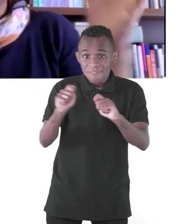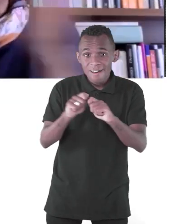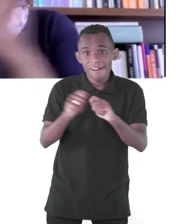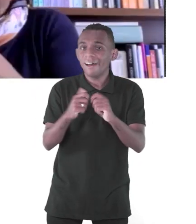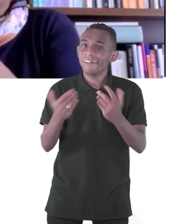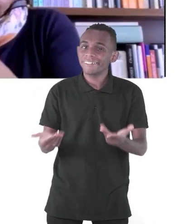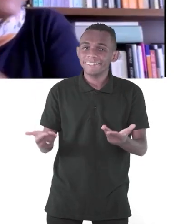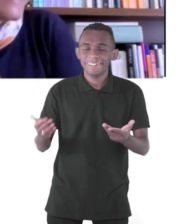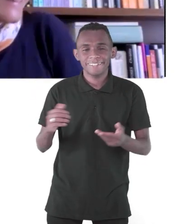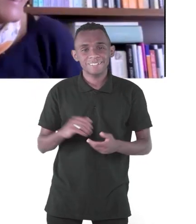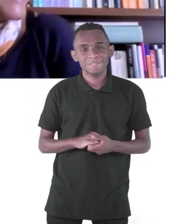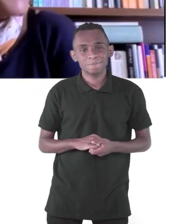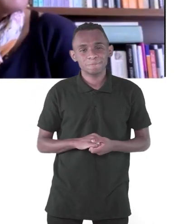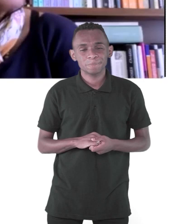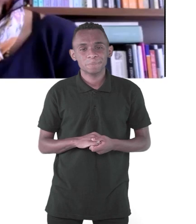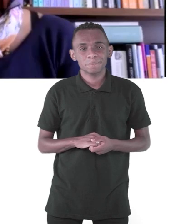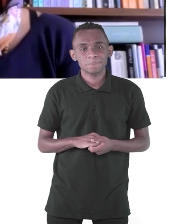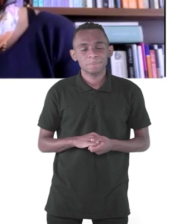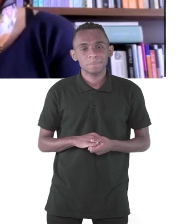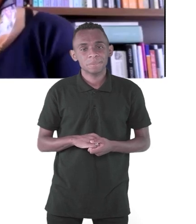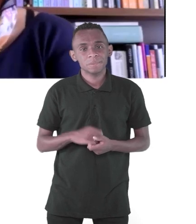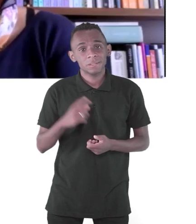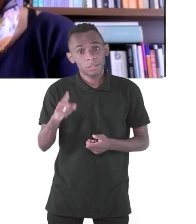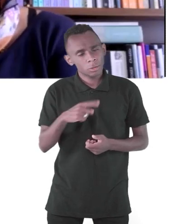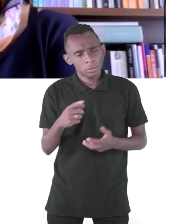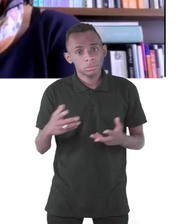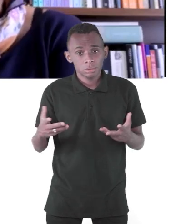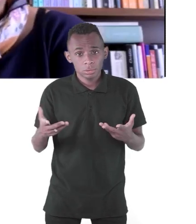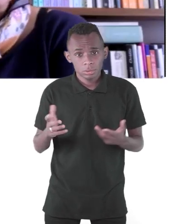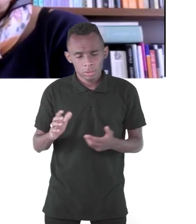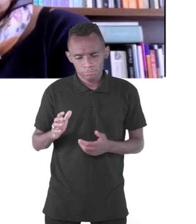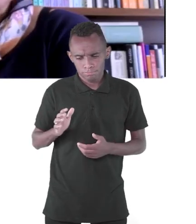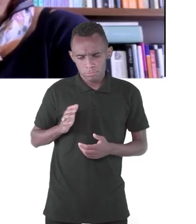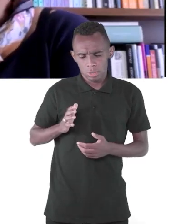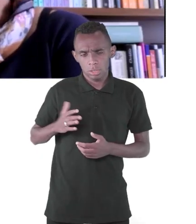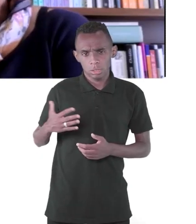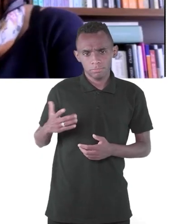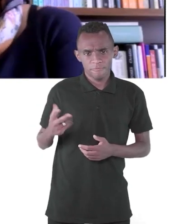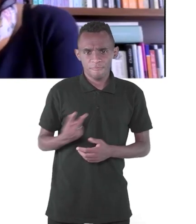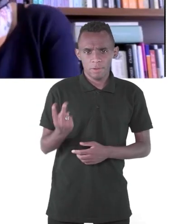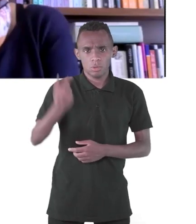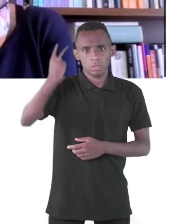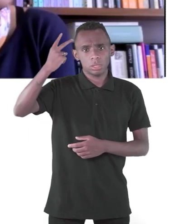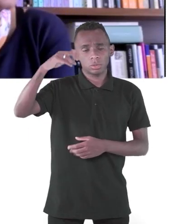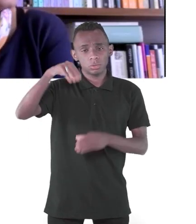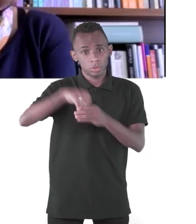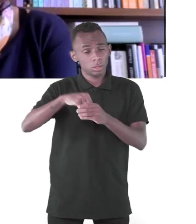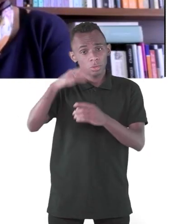fazer. Pelo amor de Deus! E a gente tem essa riqueza no Brasil, né,